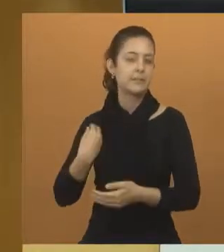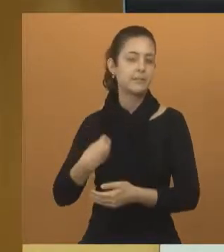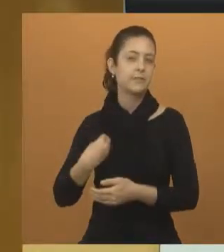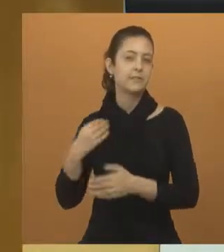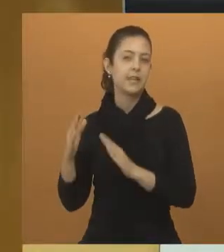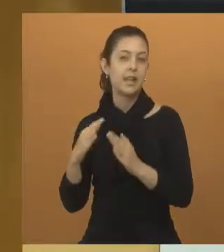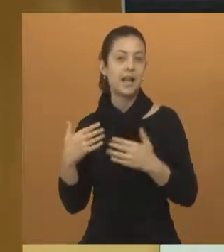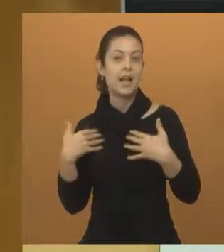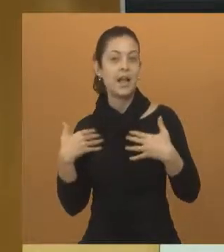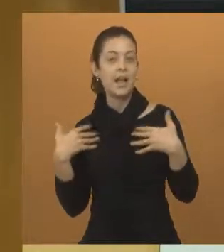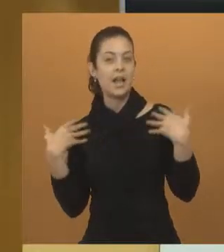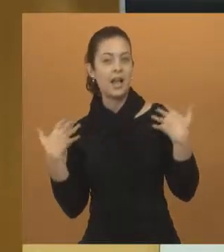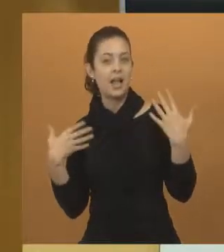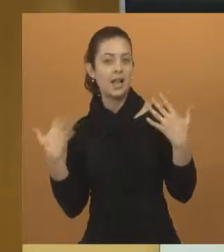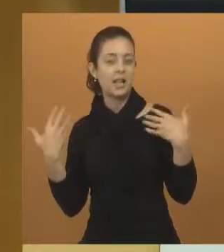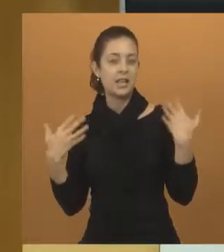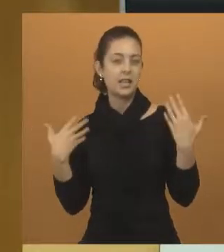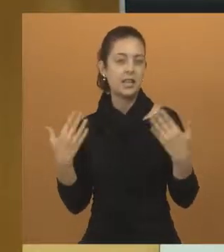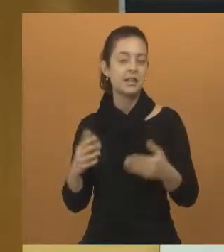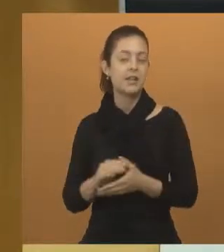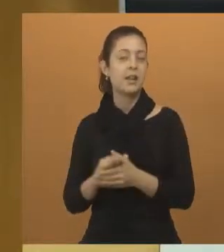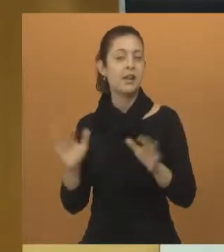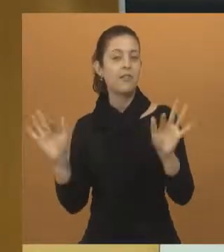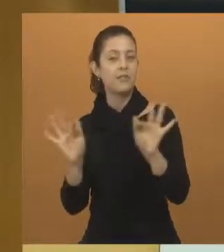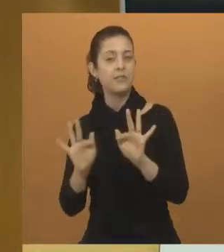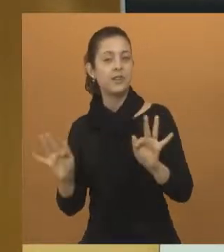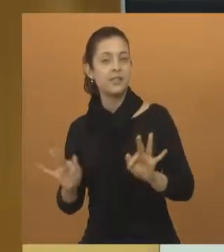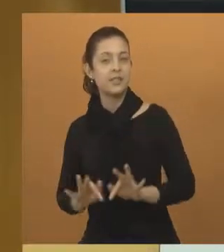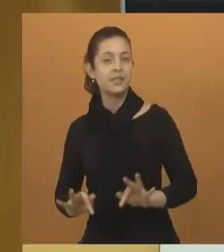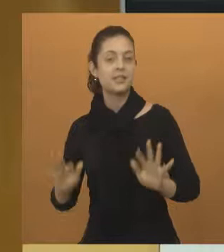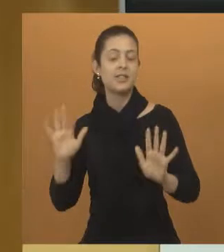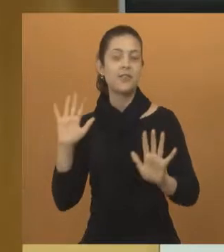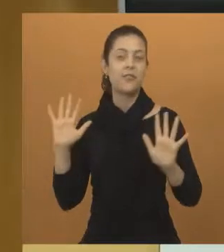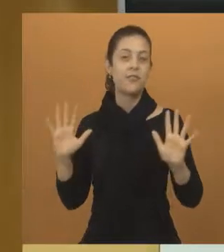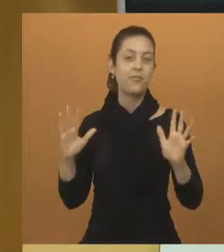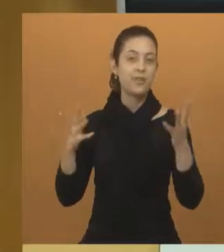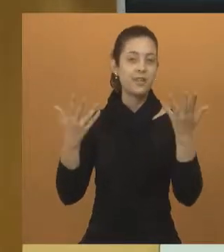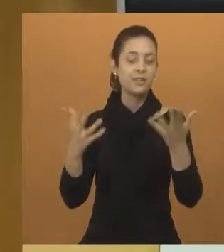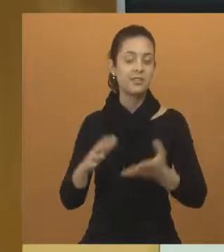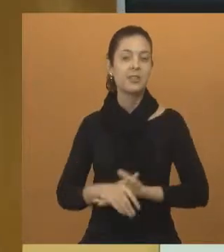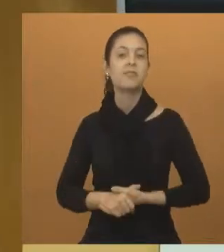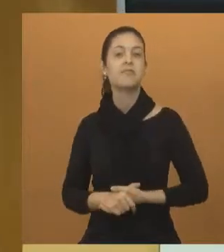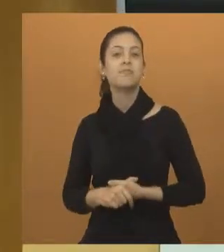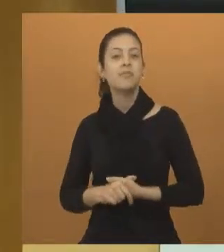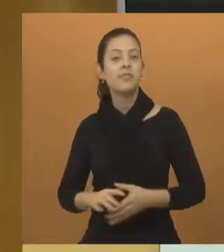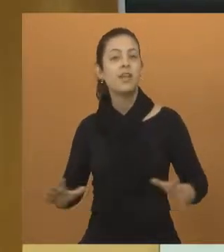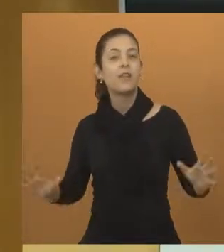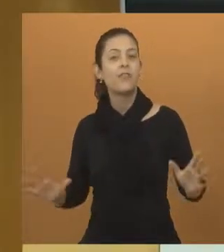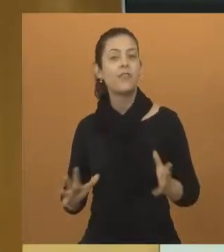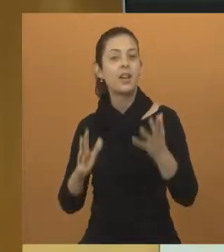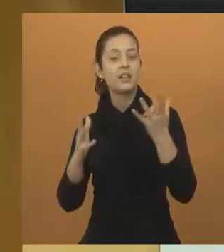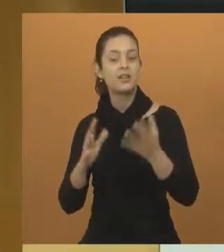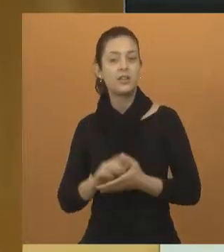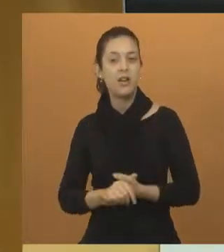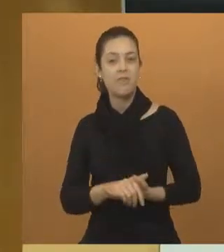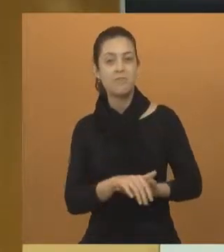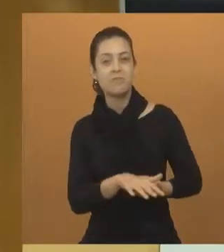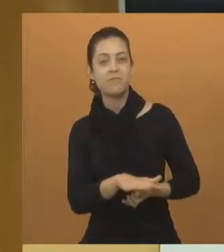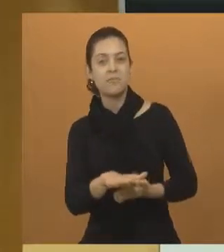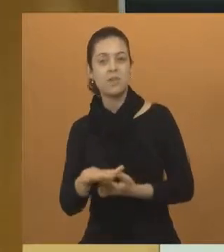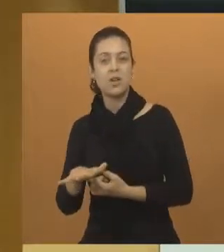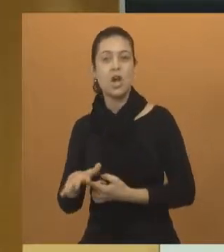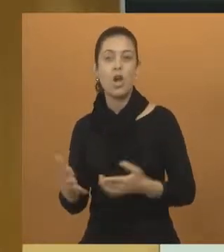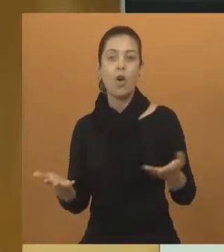de alegrias, de felicidades, de festas, de eventos. E